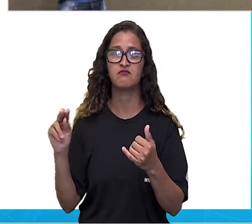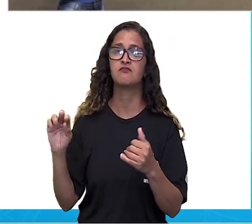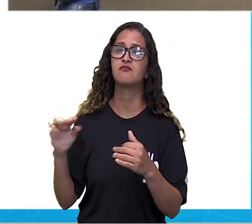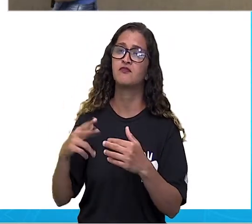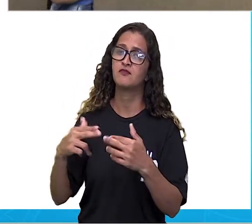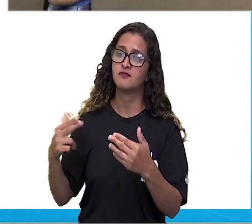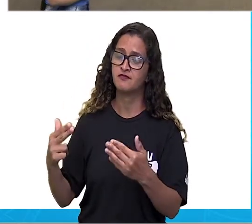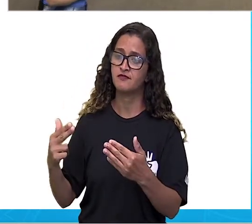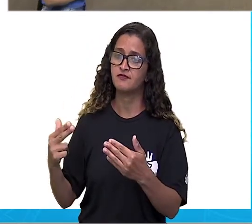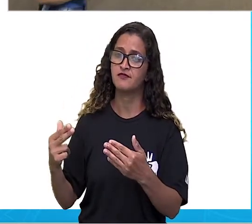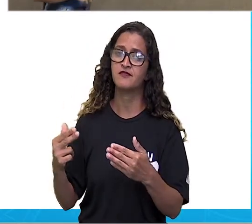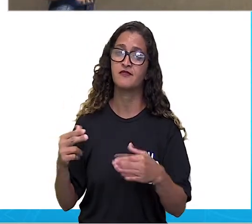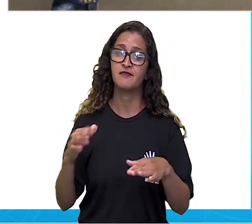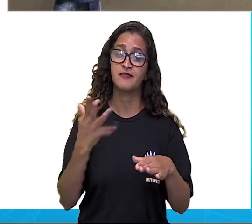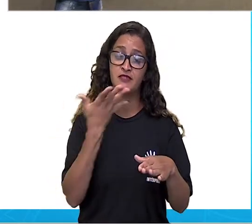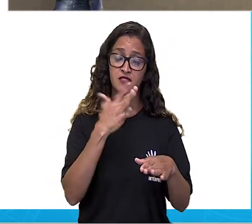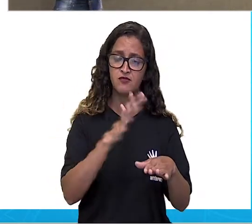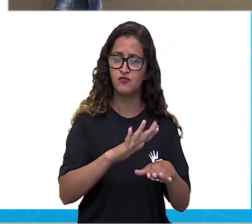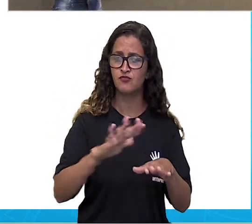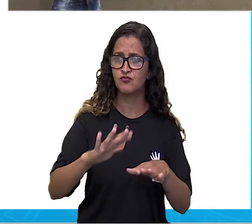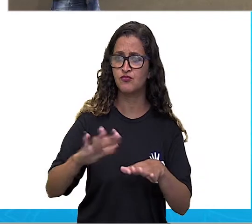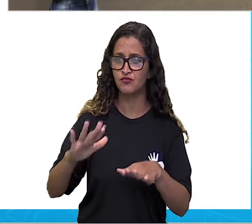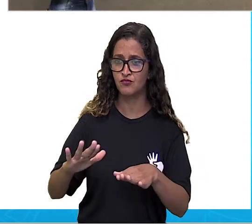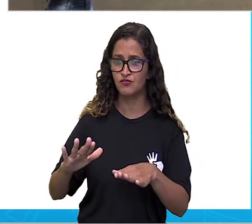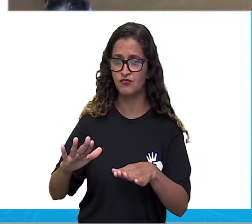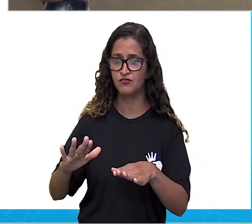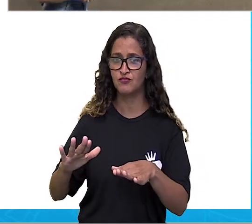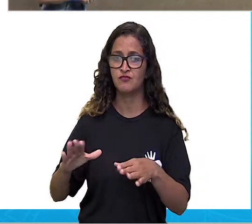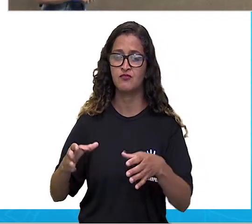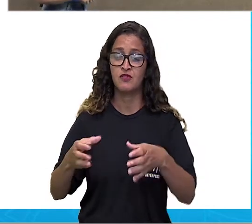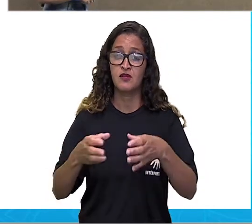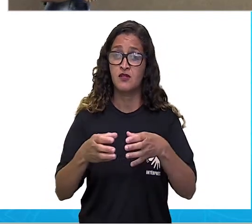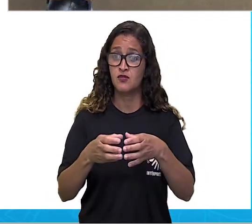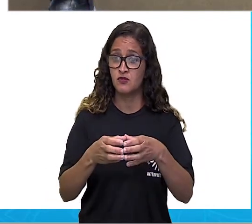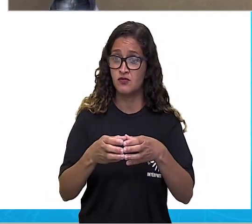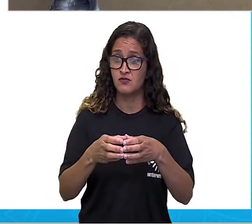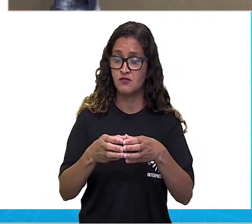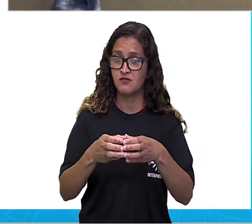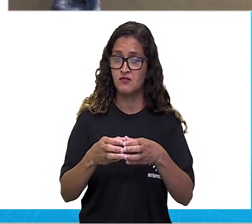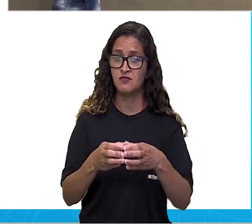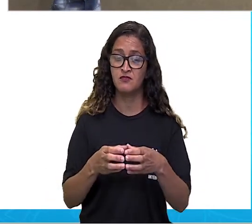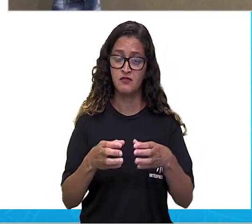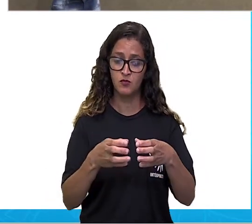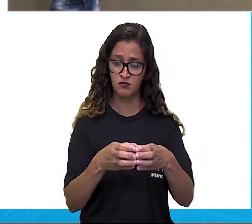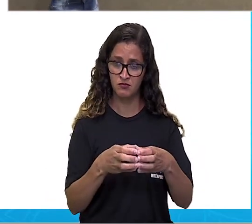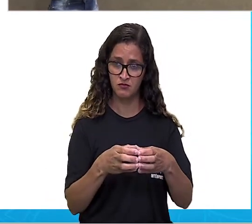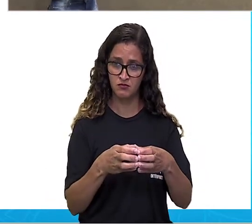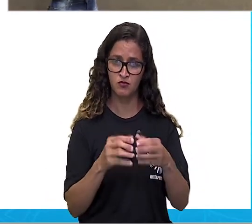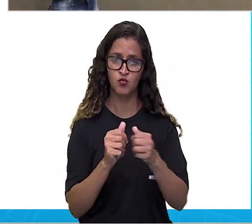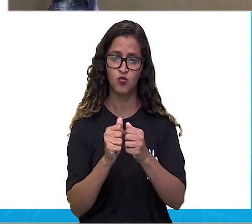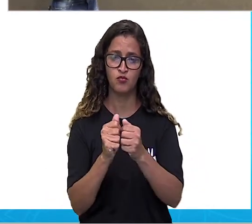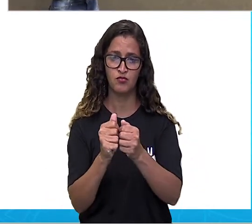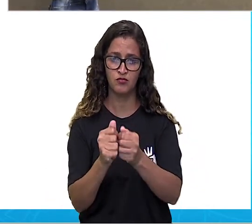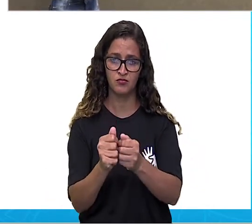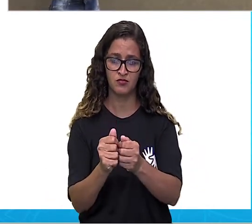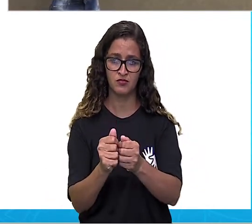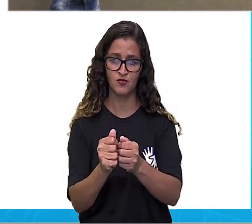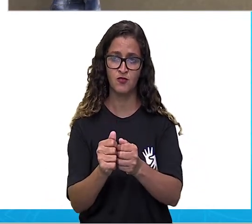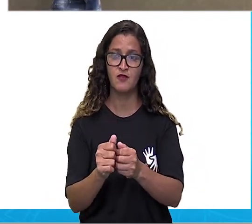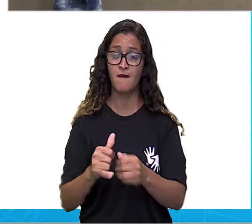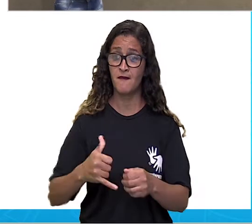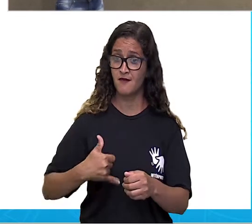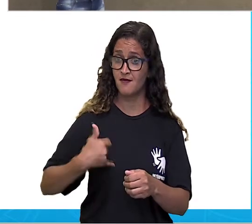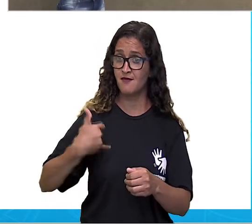bom? Essas crianças aqui, elas estão agrupadas, reunidas por